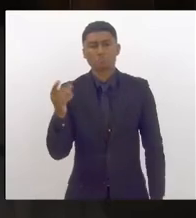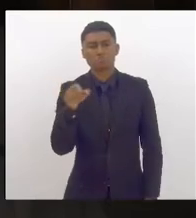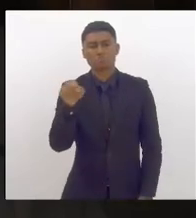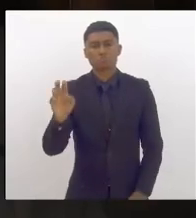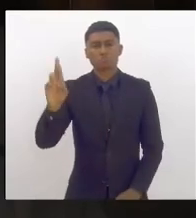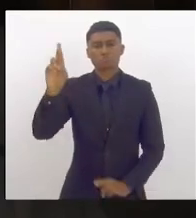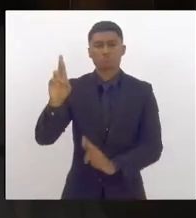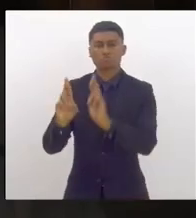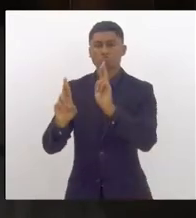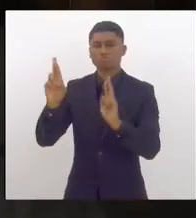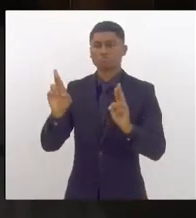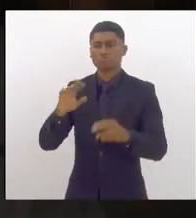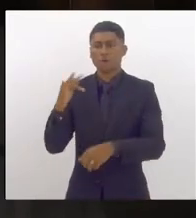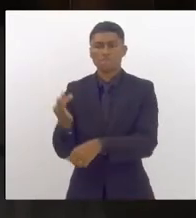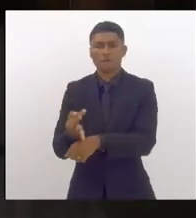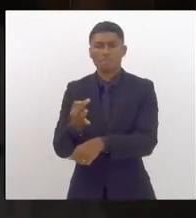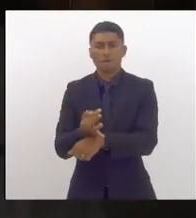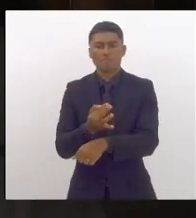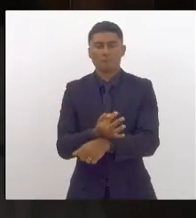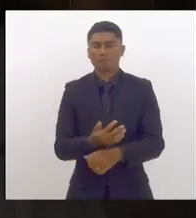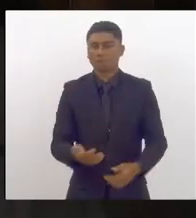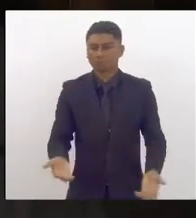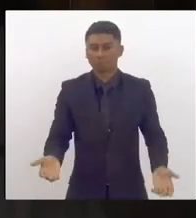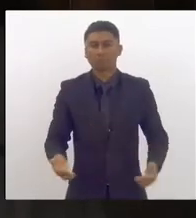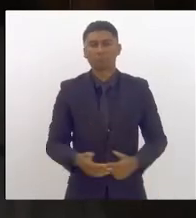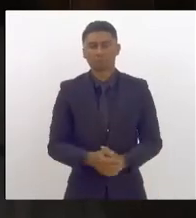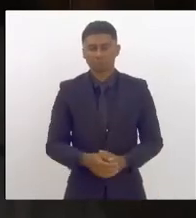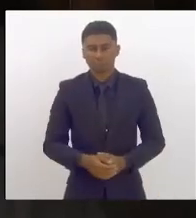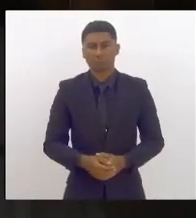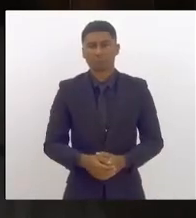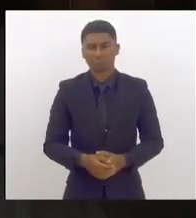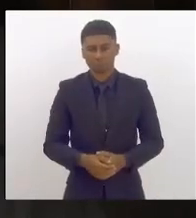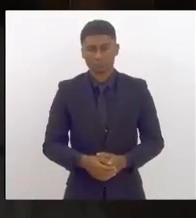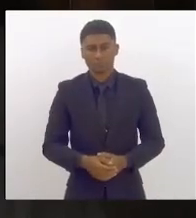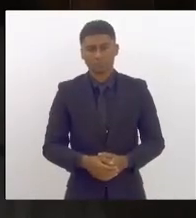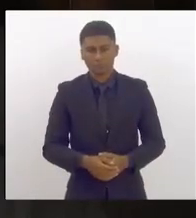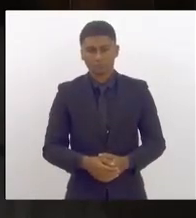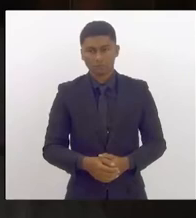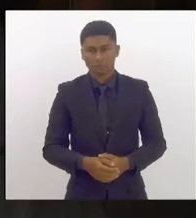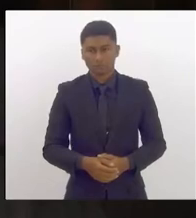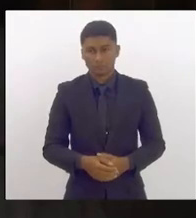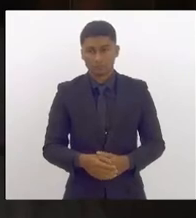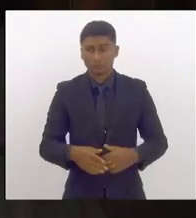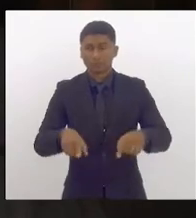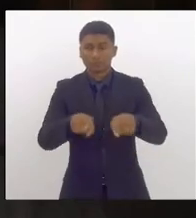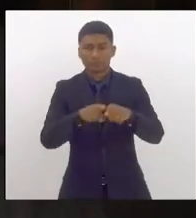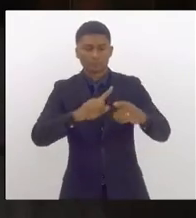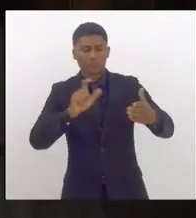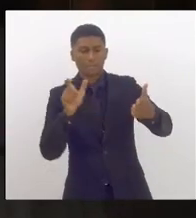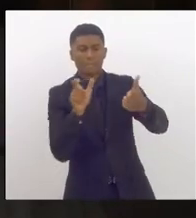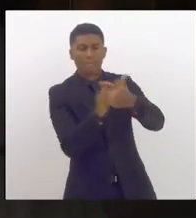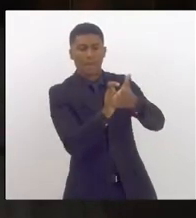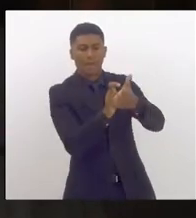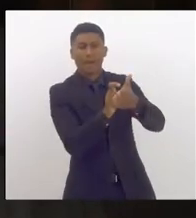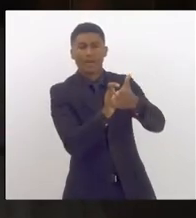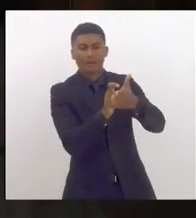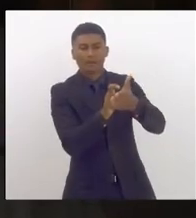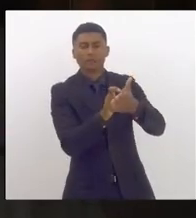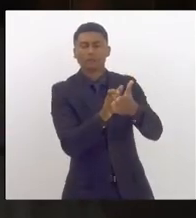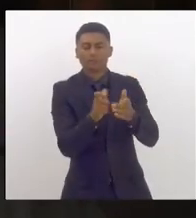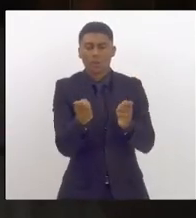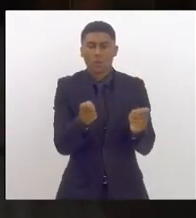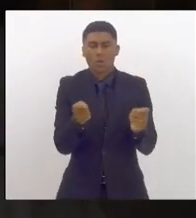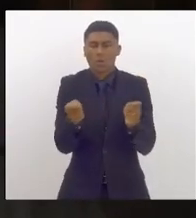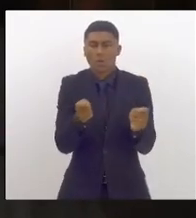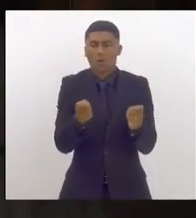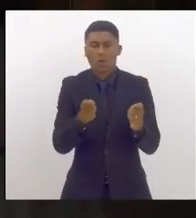autoridades de máximas desses órgãos ignoraram aquele acontecimento a bilhetagem eletrônica e o controle do bilhete único